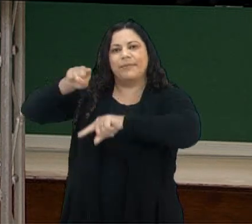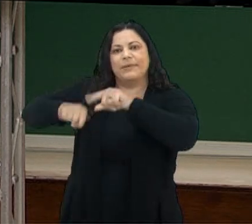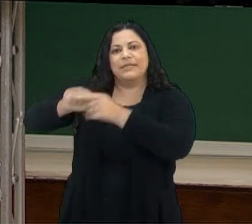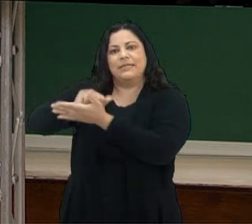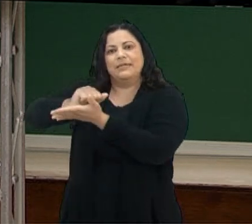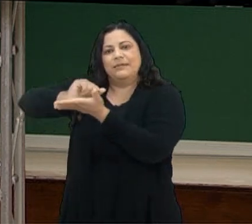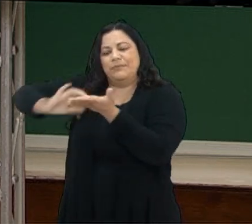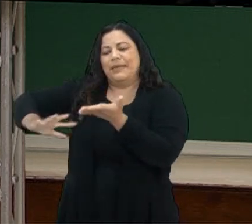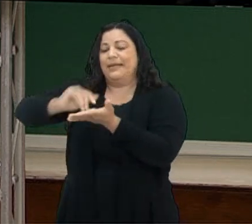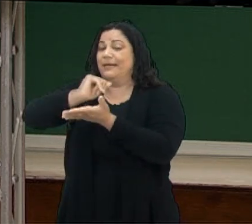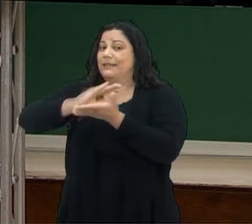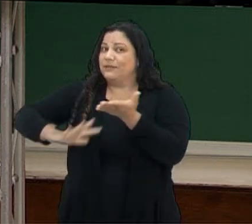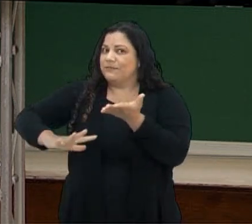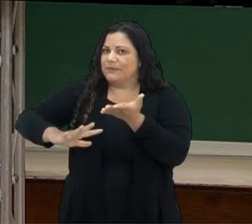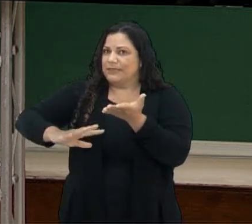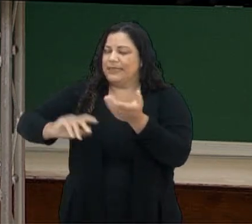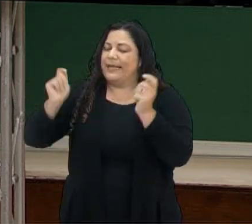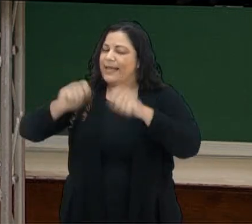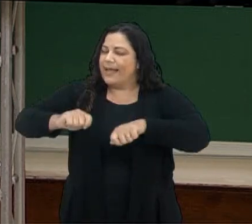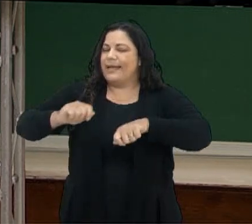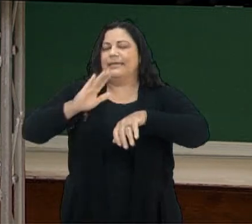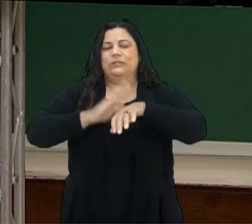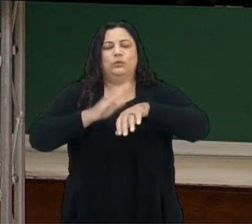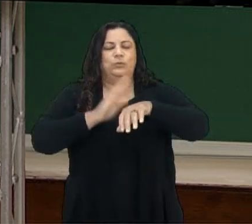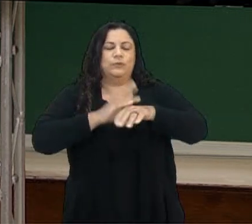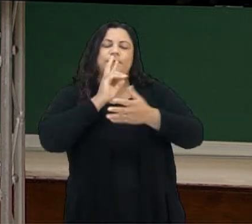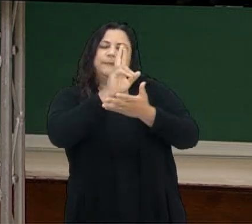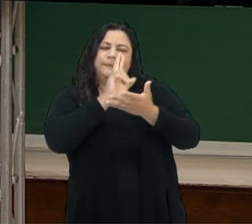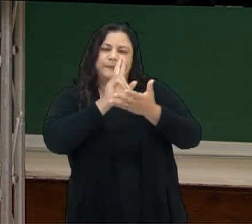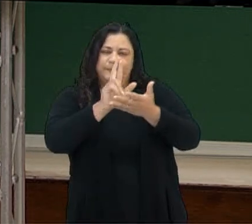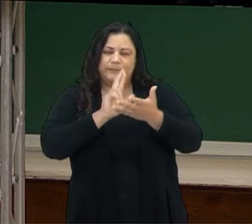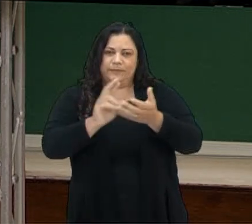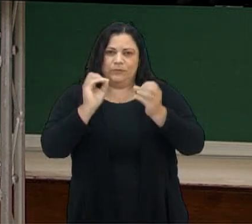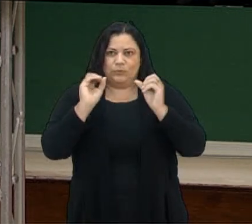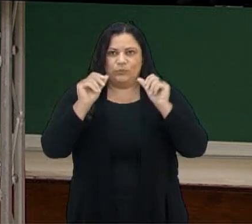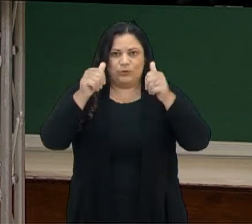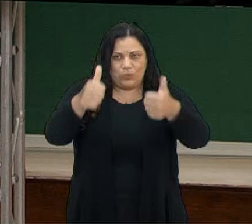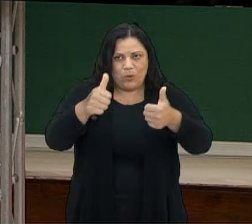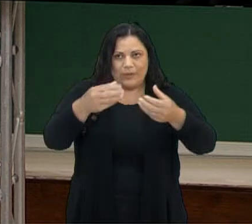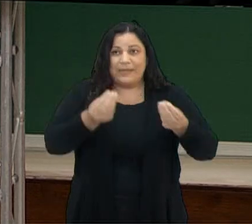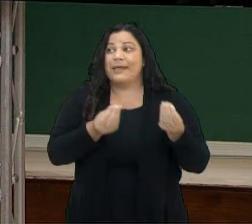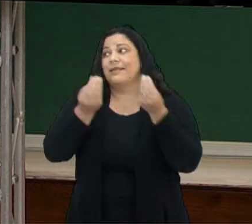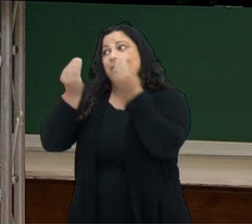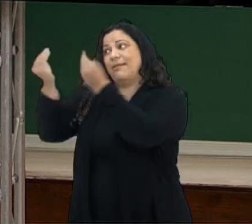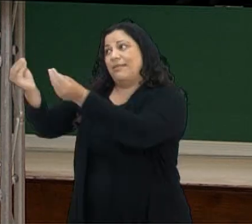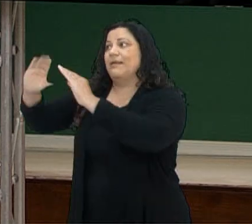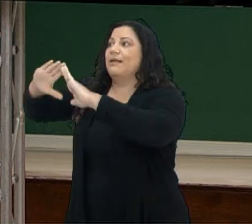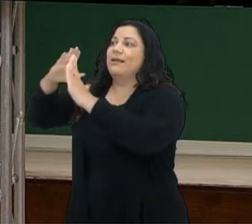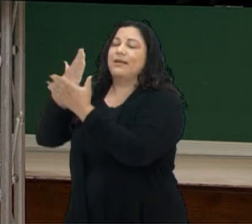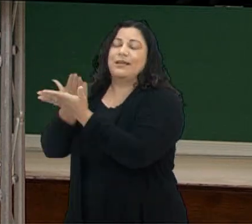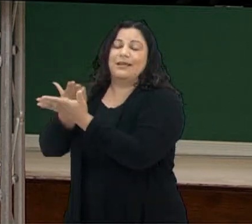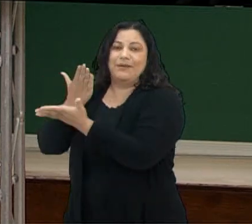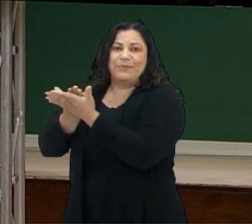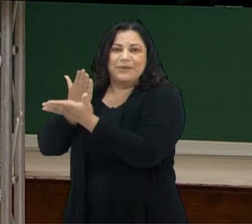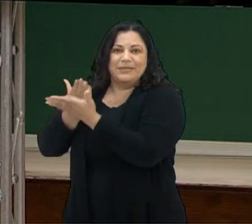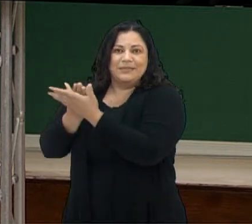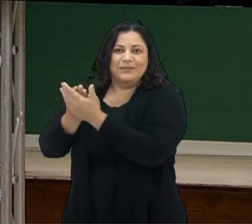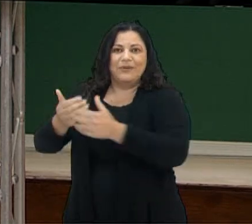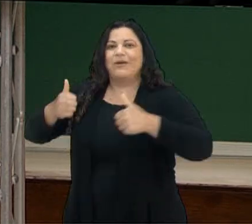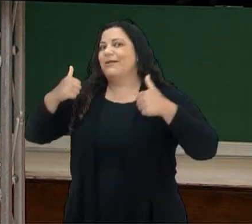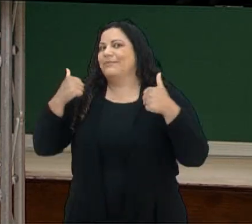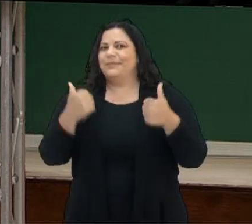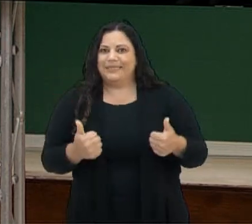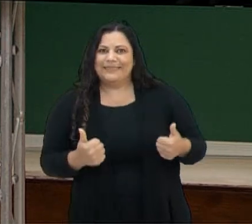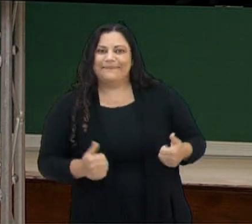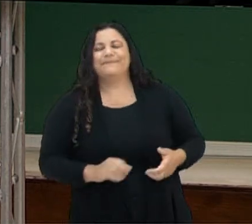das atividades feitas por você nesse período, ok? Então não esquece de entrar em contato e correr atrás para você entregar tudo o que você